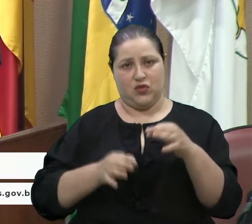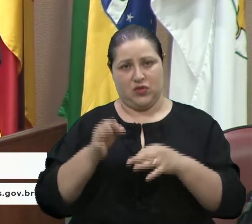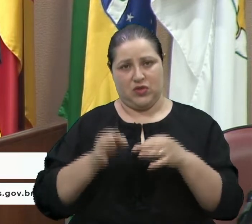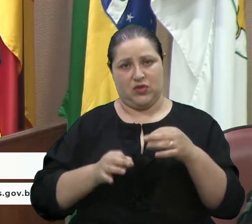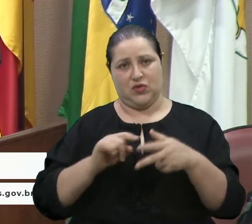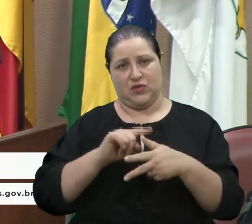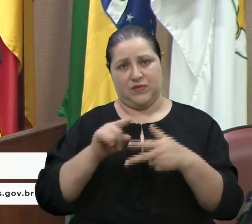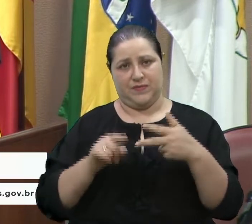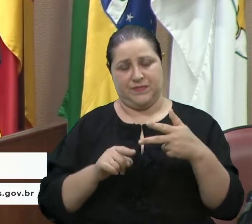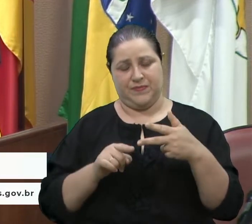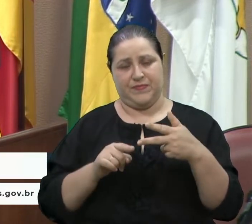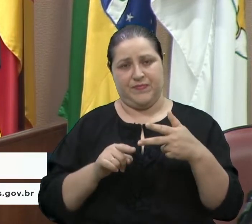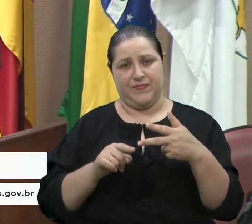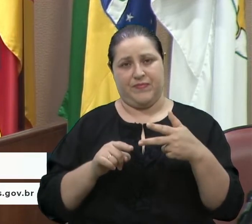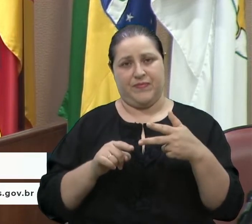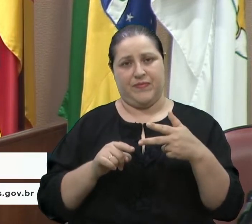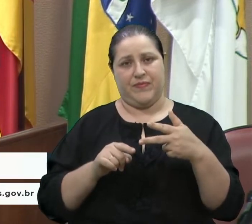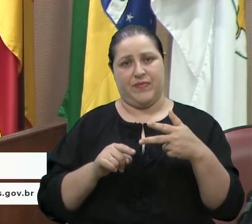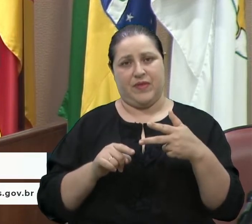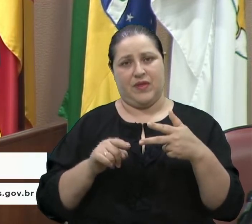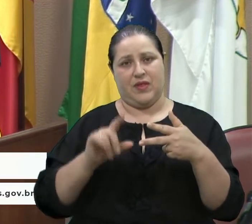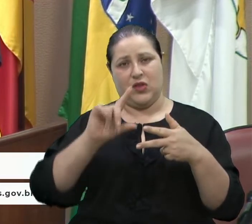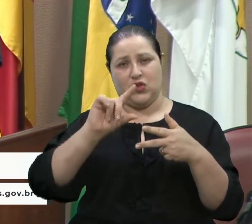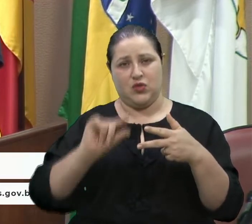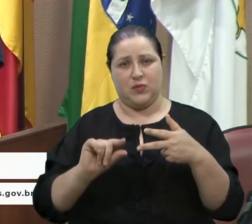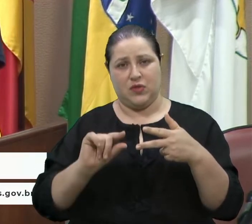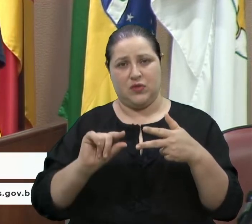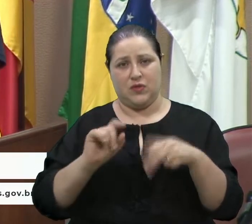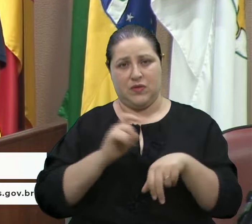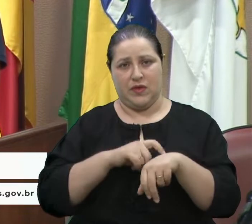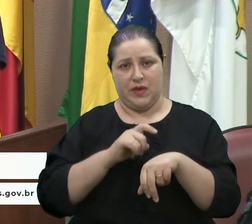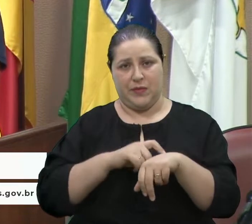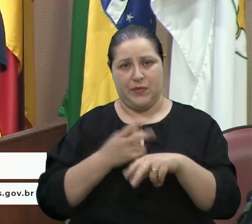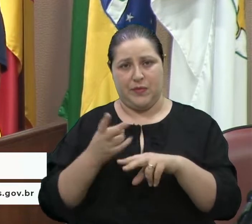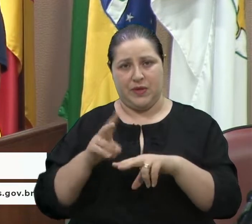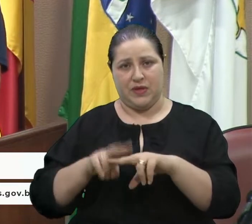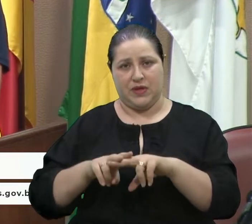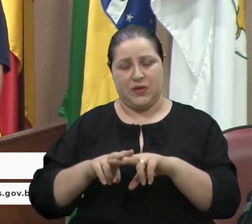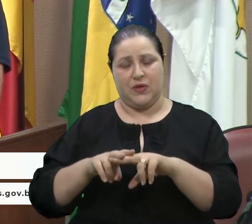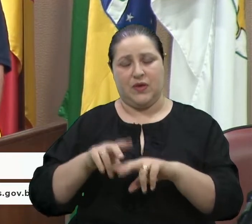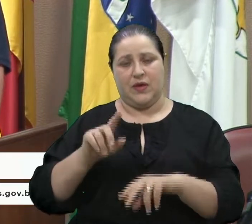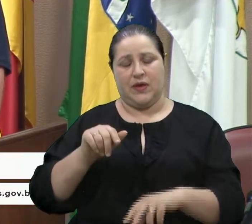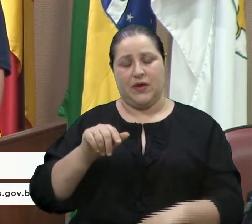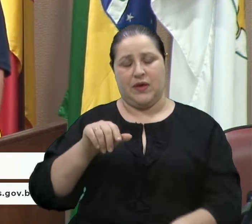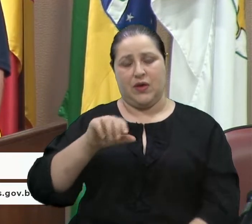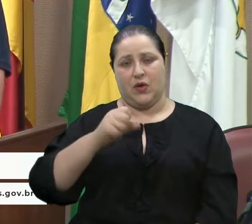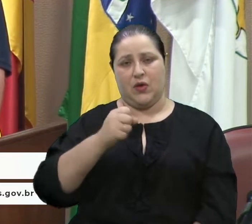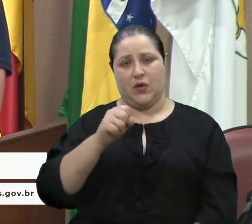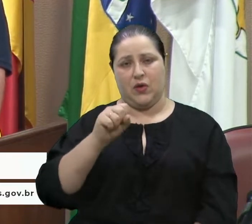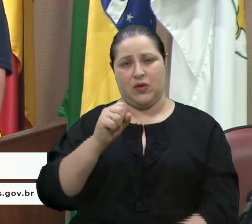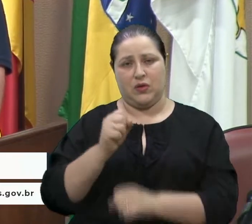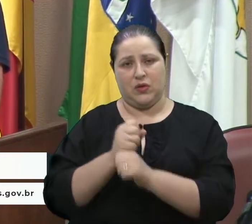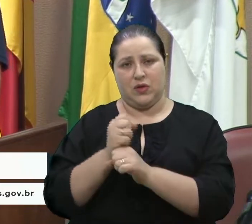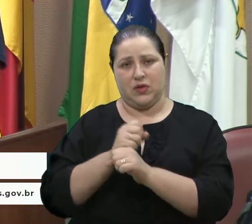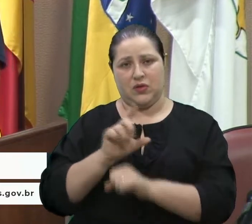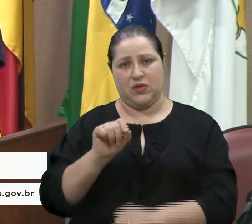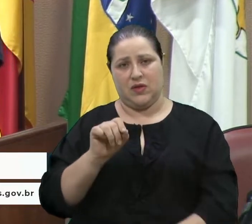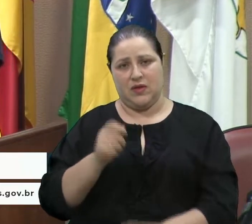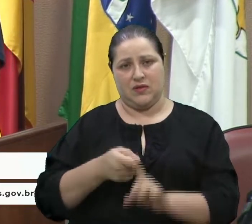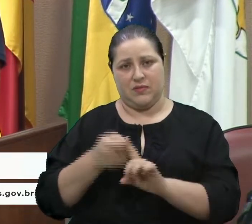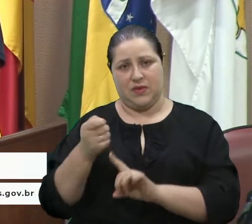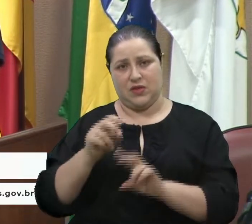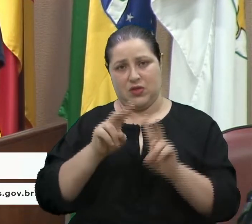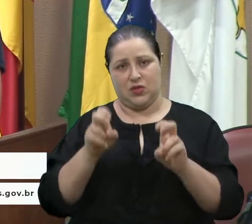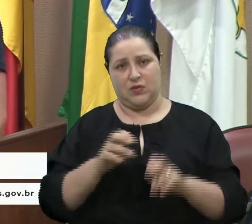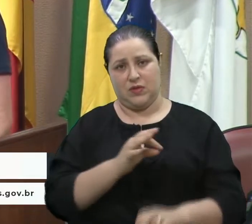Fonseca. Aí eles baixaram um pouco a pena para 8 anos e 10 meses. Não só, obstante o caso do triplex,